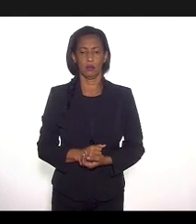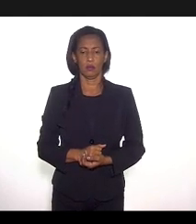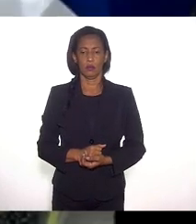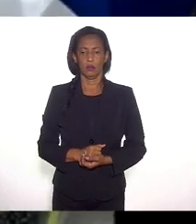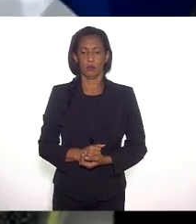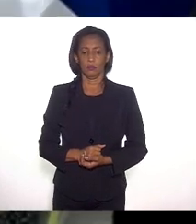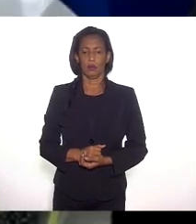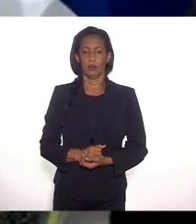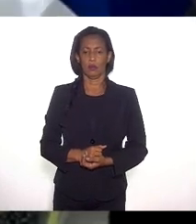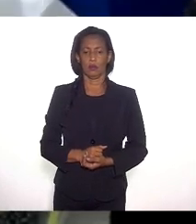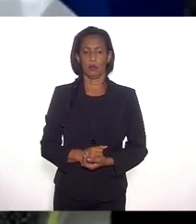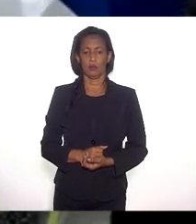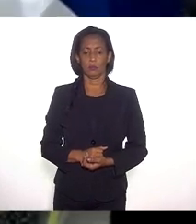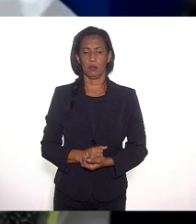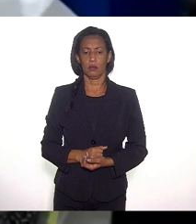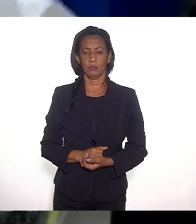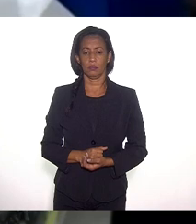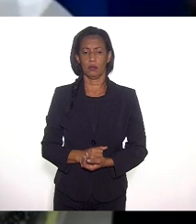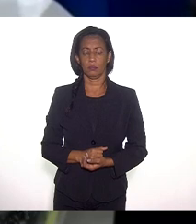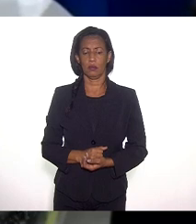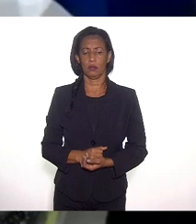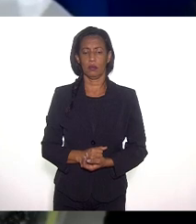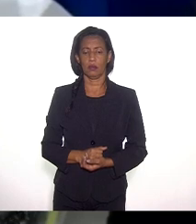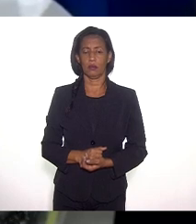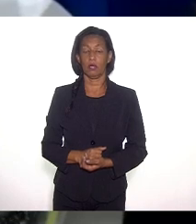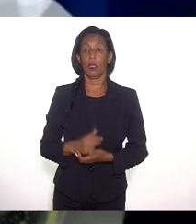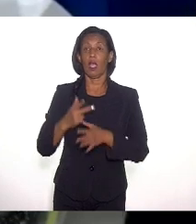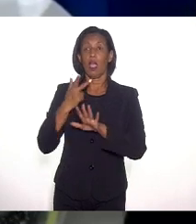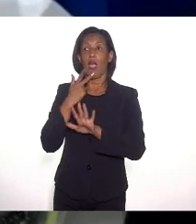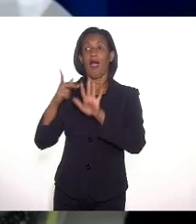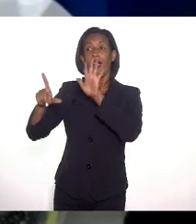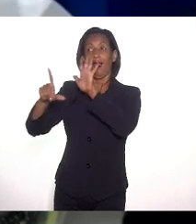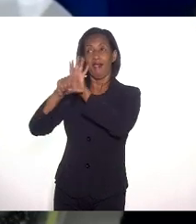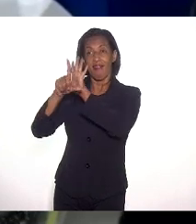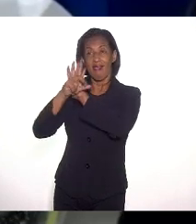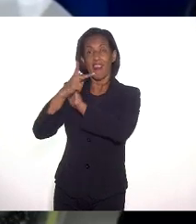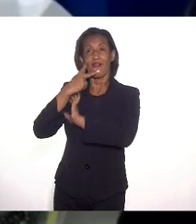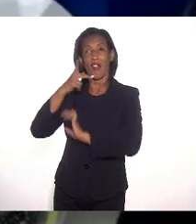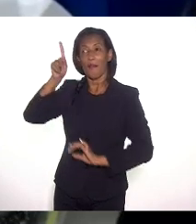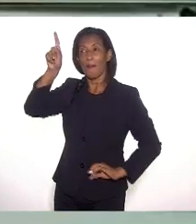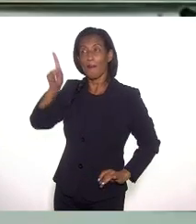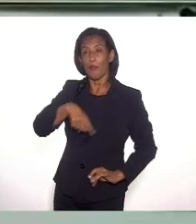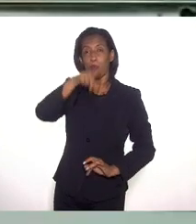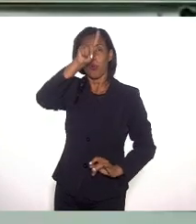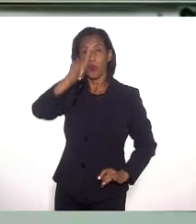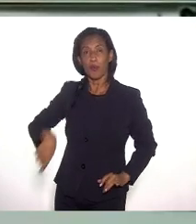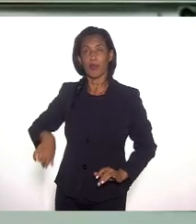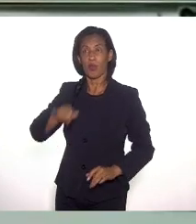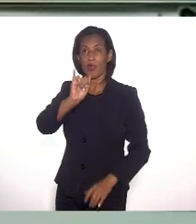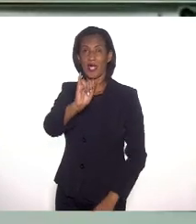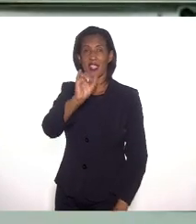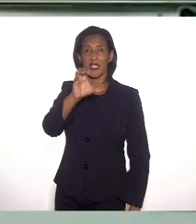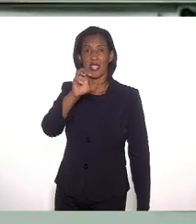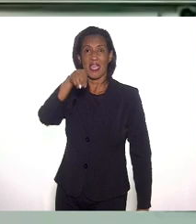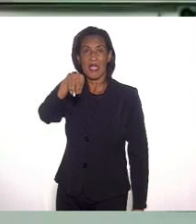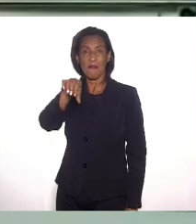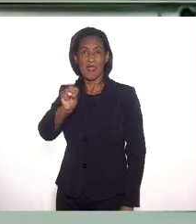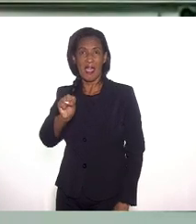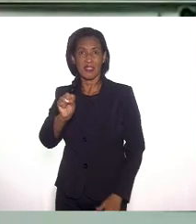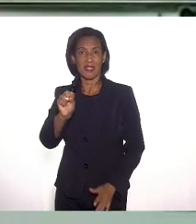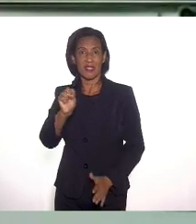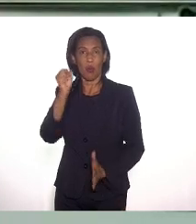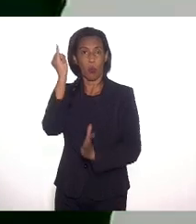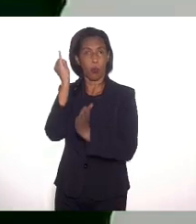A lei de imunidade. Estou com ela aqui. A lei estabelece a proibição da cobrança do ICMS. Mas em algum momento fala em